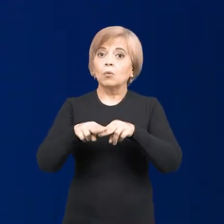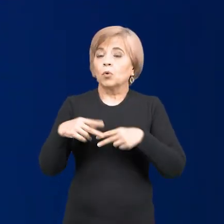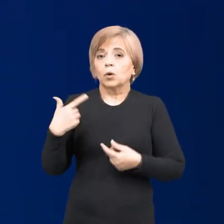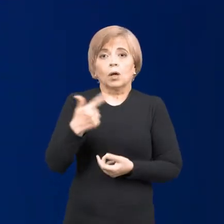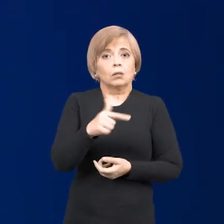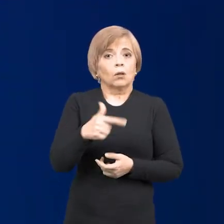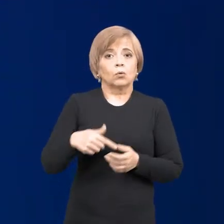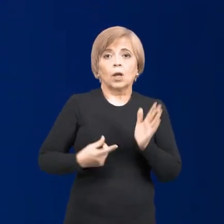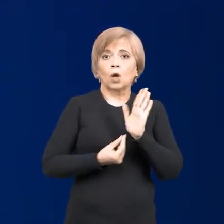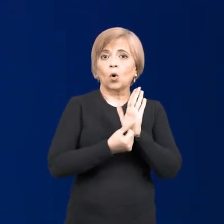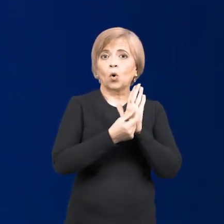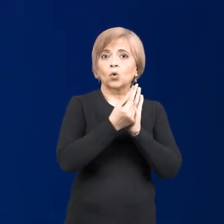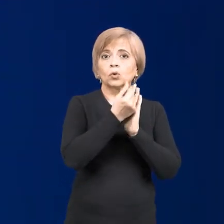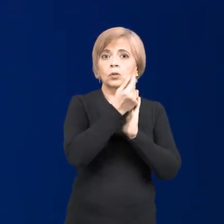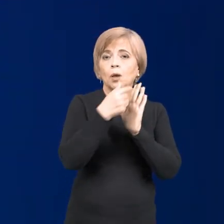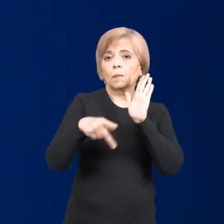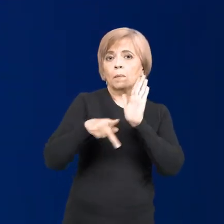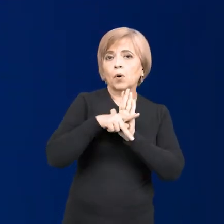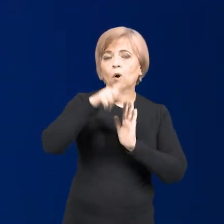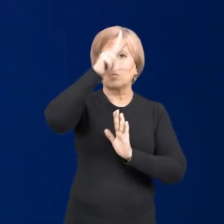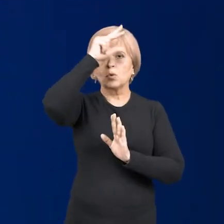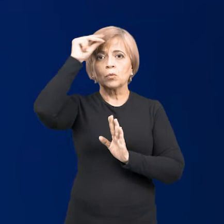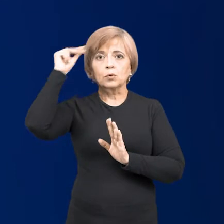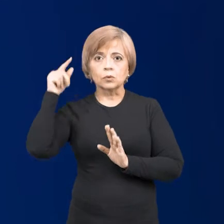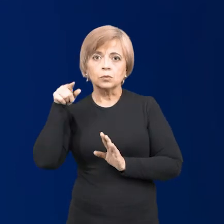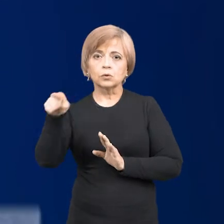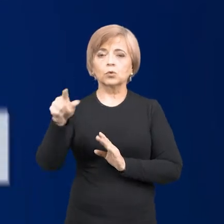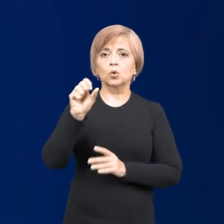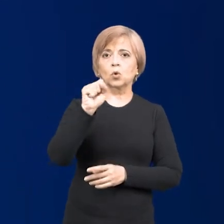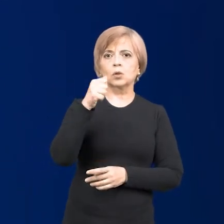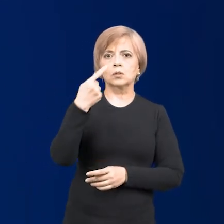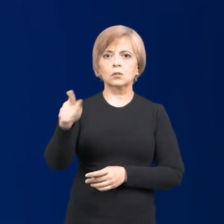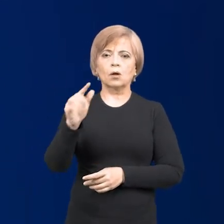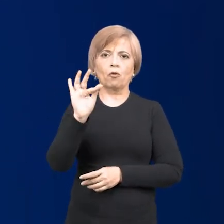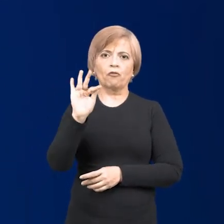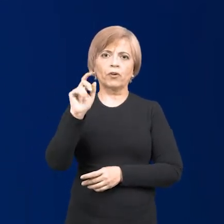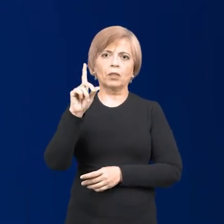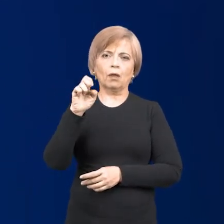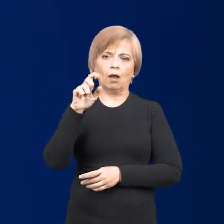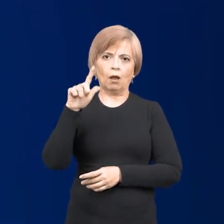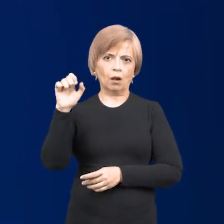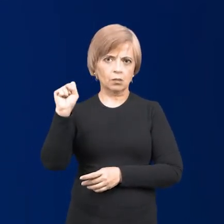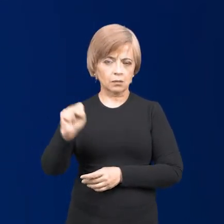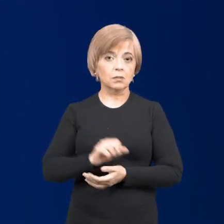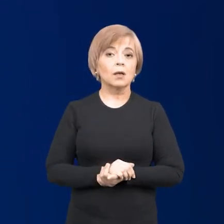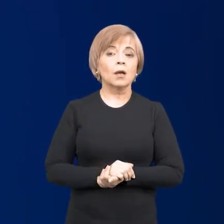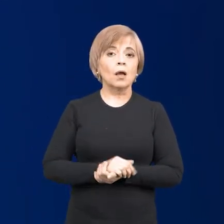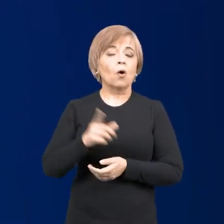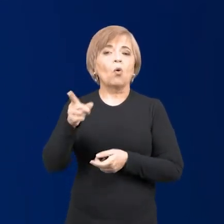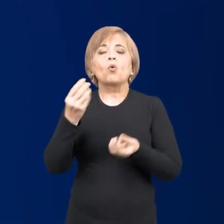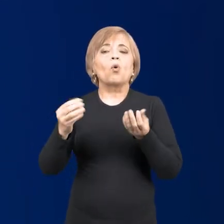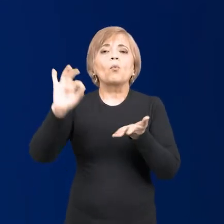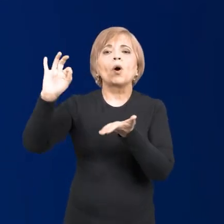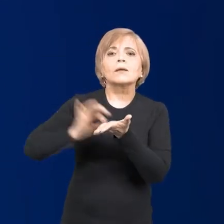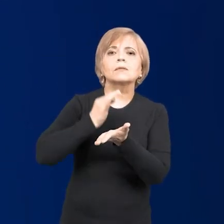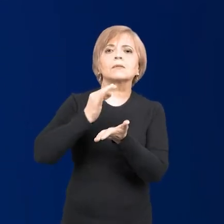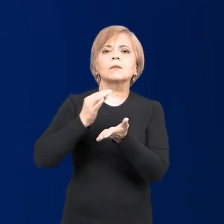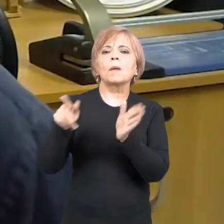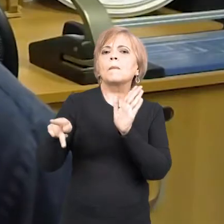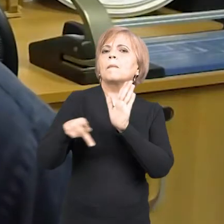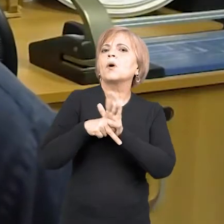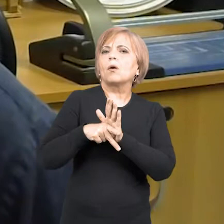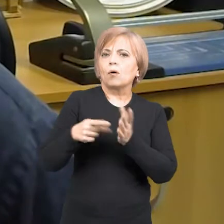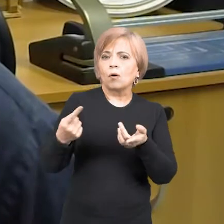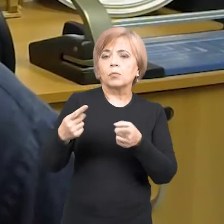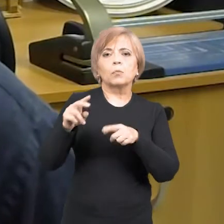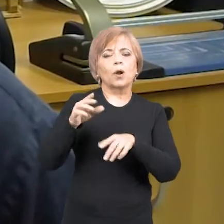não haver no orçamento do município de São Fidélis uma rubrica e uma dotação orçamentária próprias para o